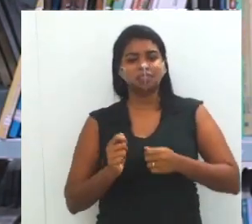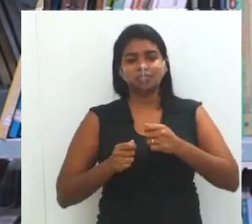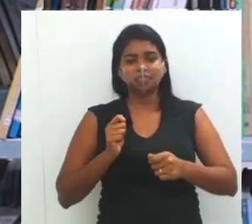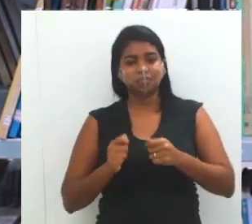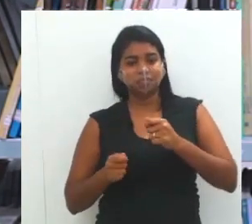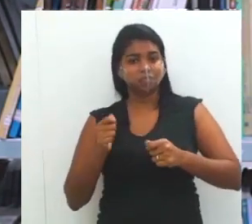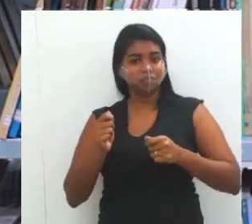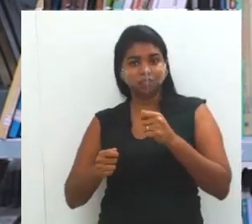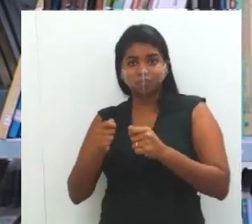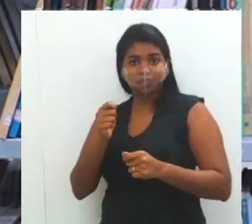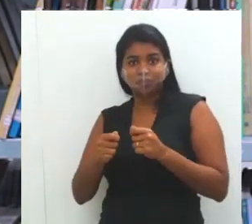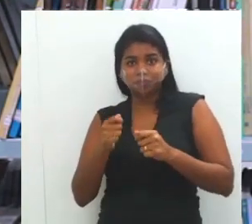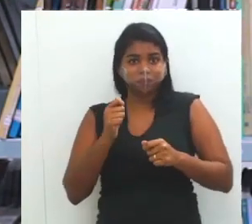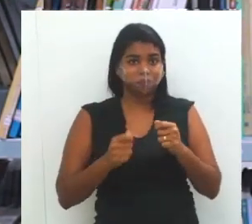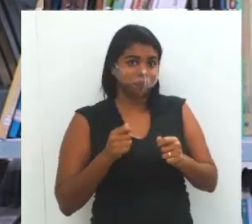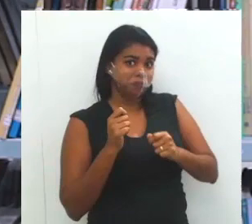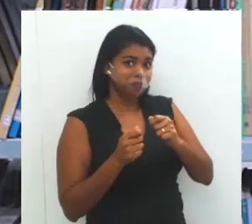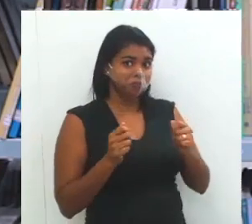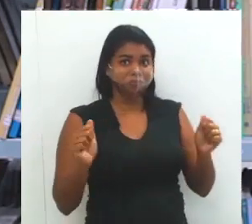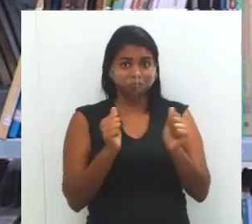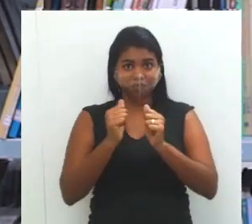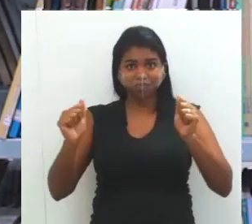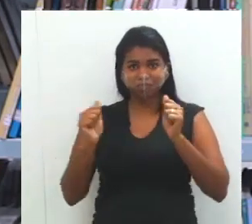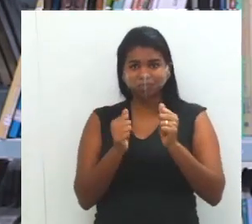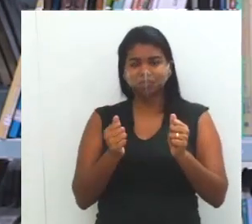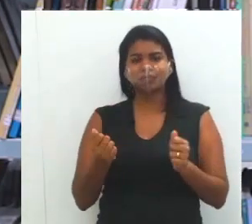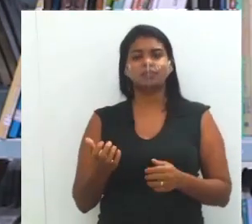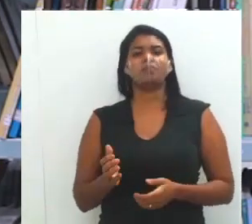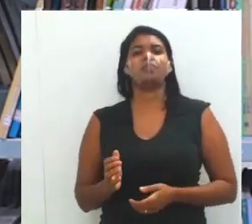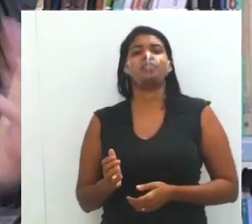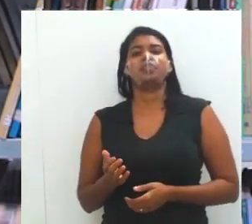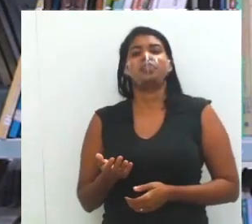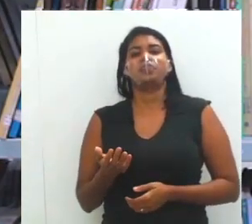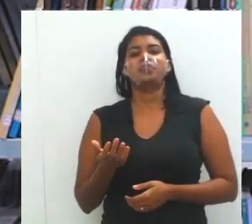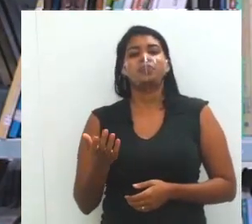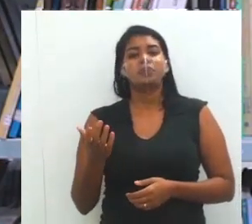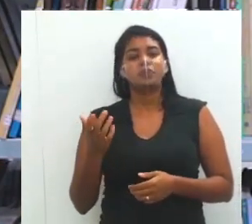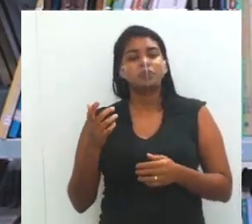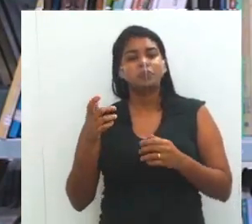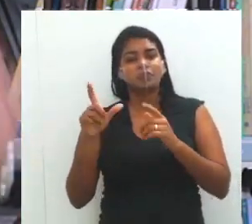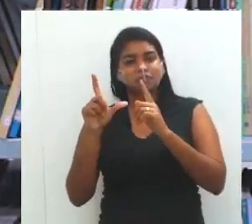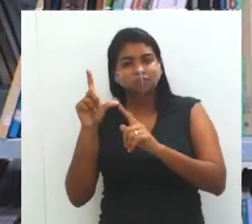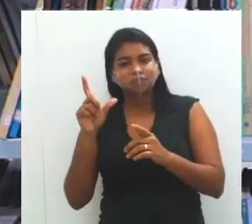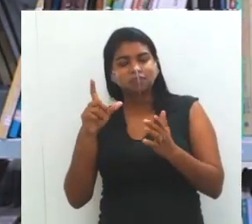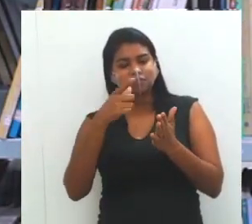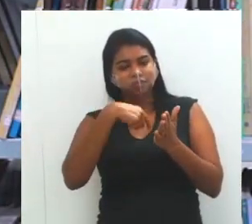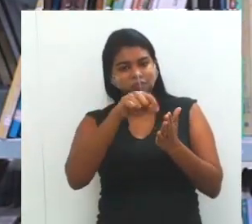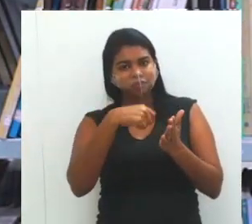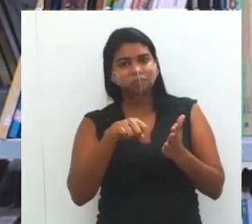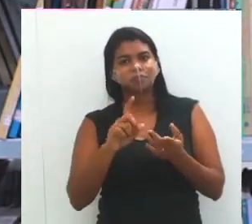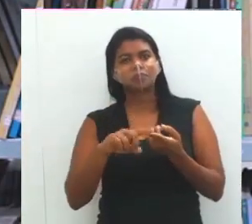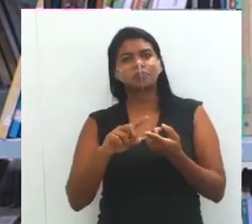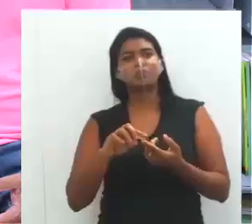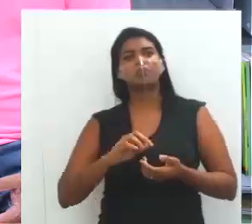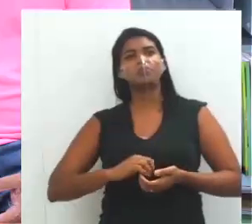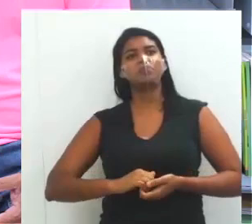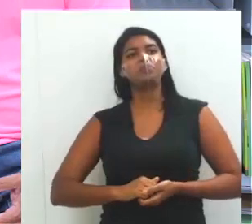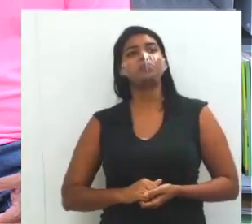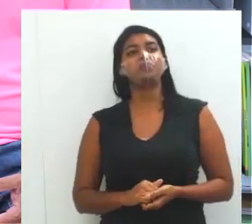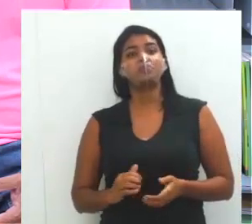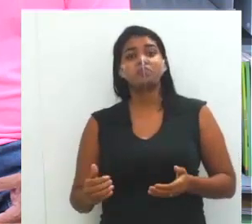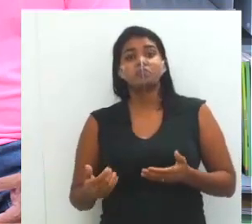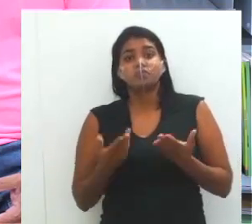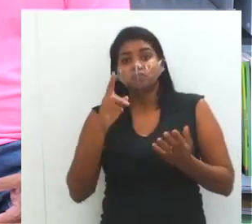porque veja que Luiz Gonzaga ele assume essa nordestinidade, por assim dizer, tanto nas letras quanto na própria indumentária. A